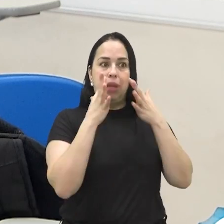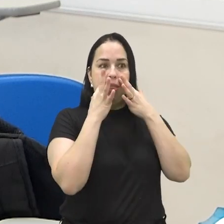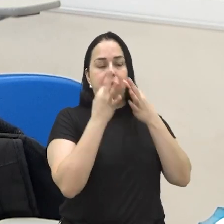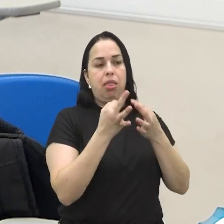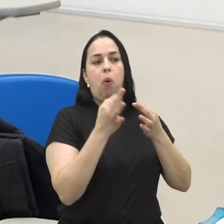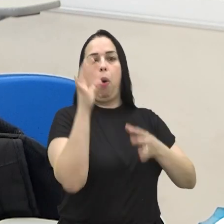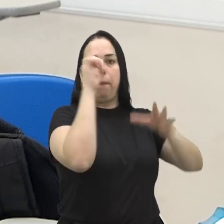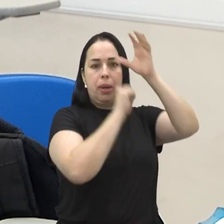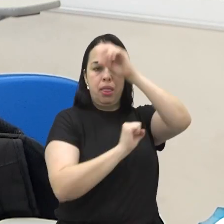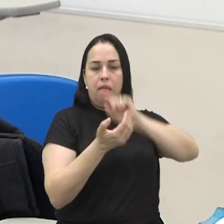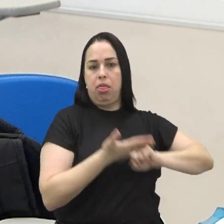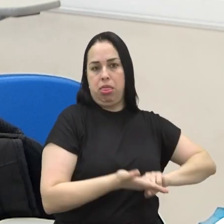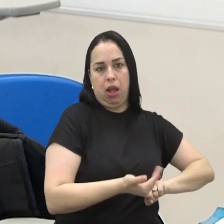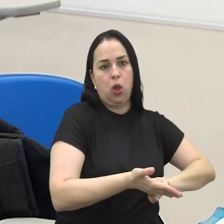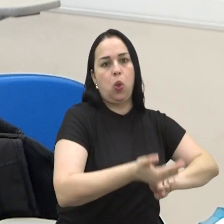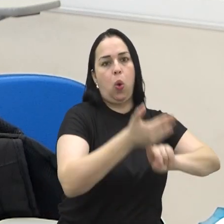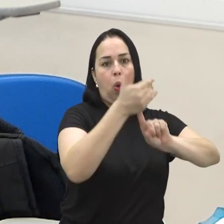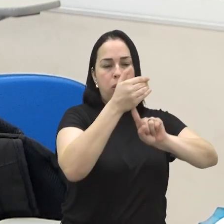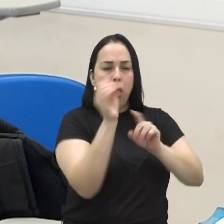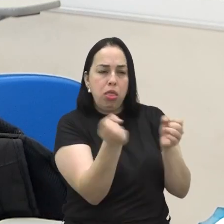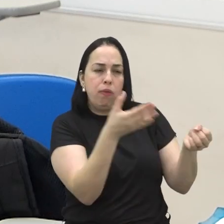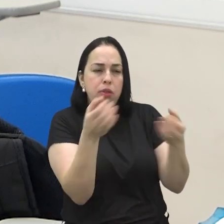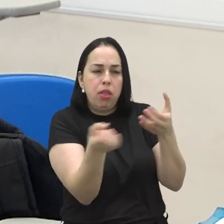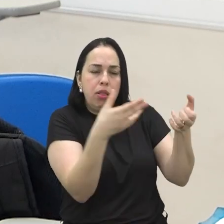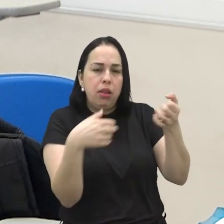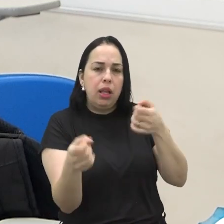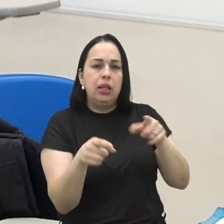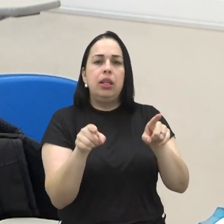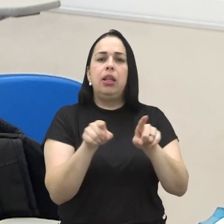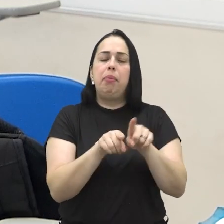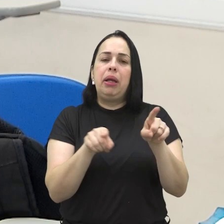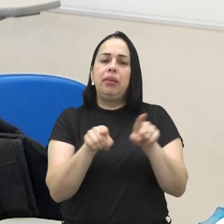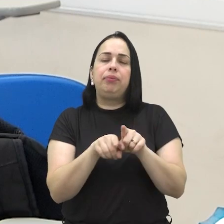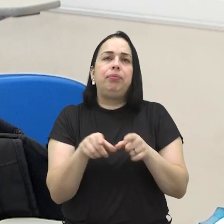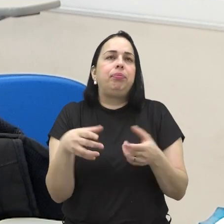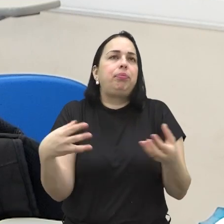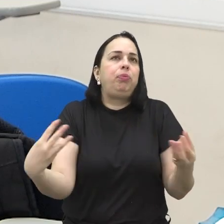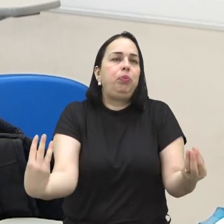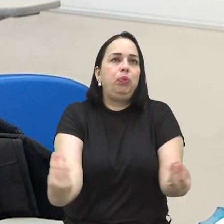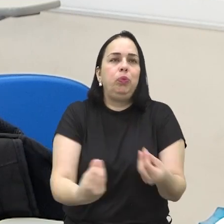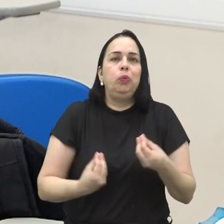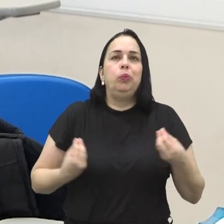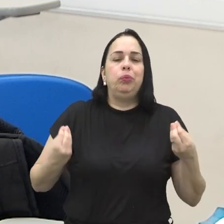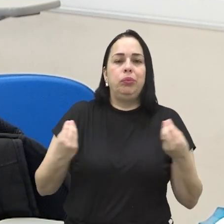questões tecnológicas, estar acompanhando as inovações. Tem muito